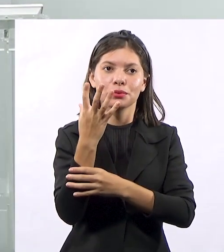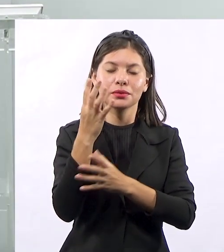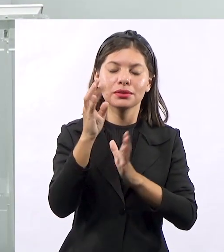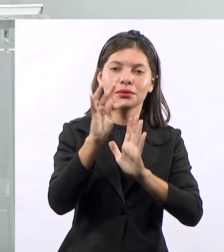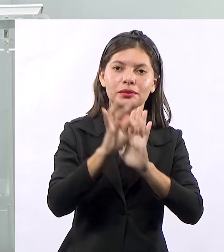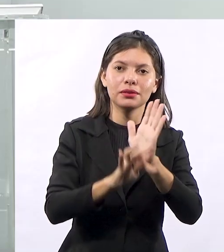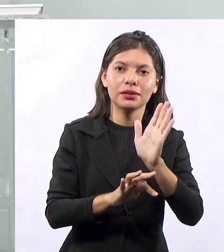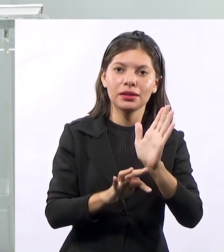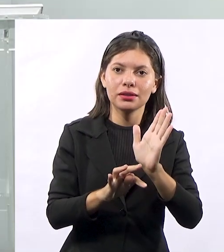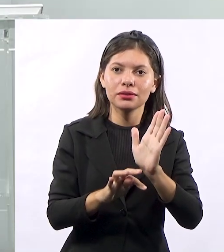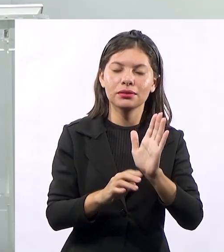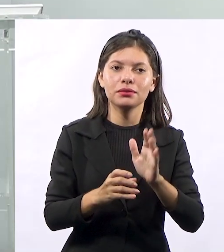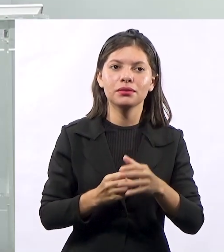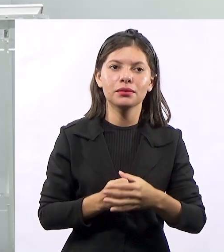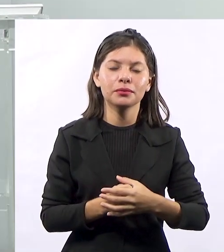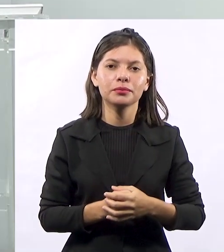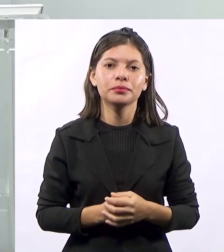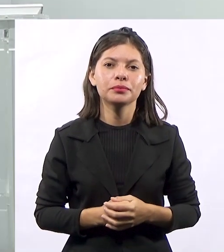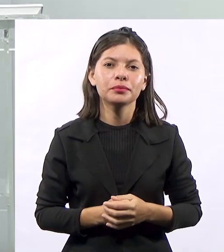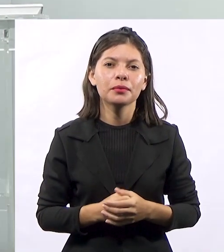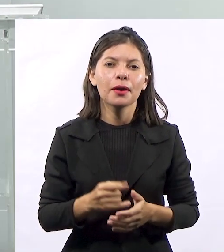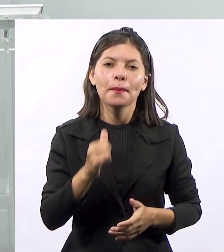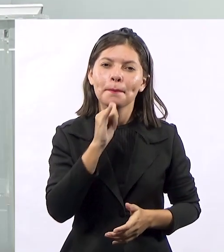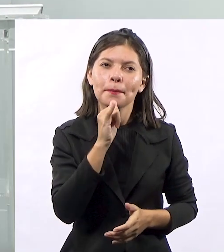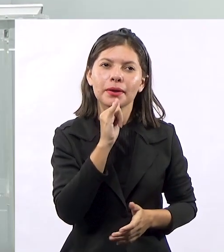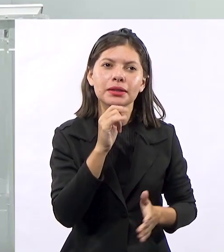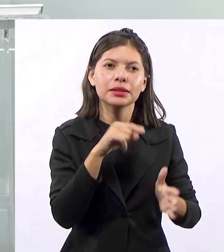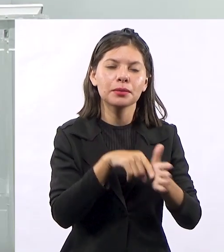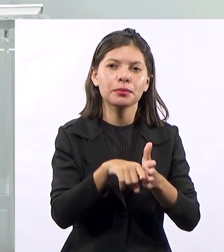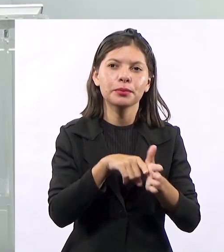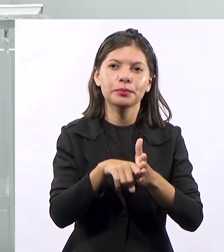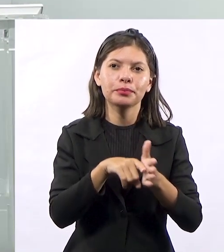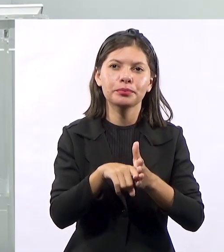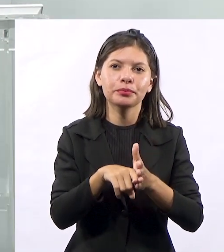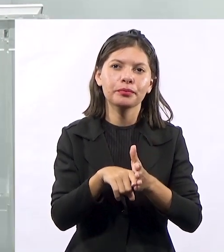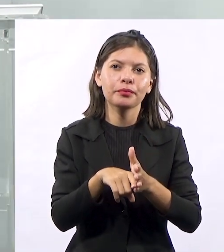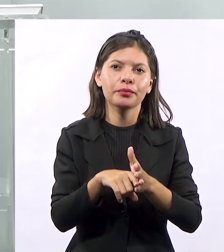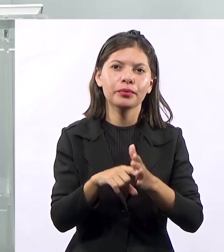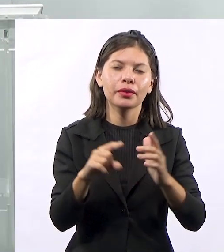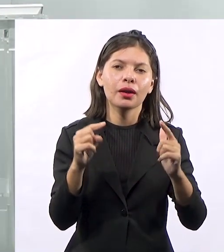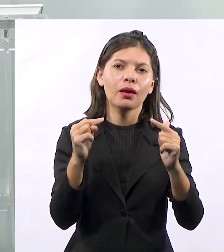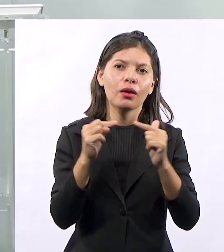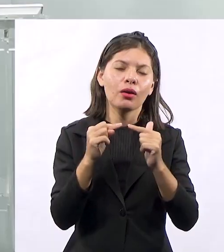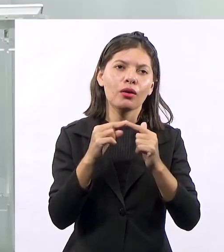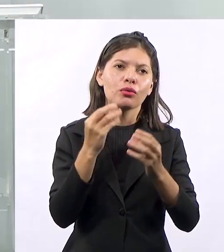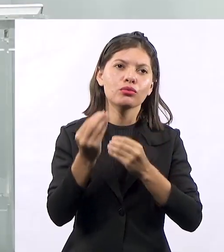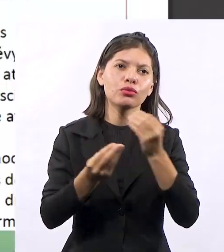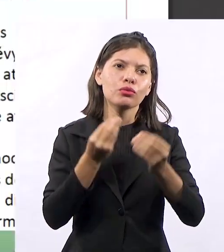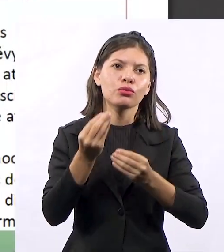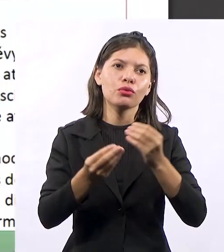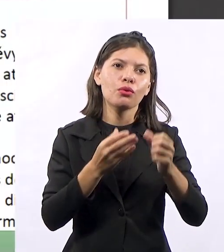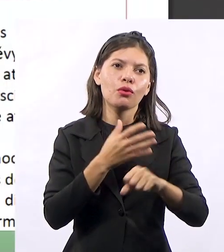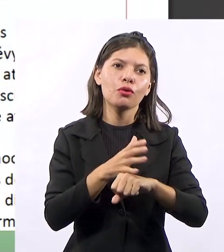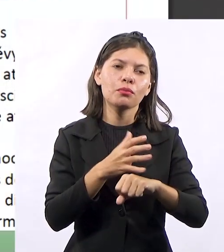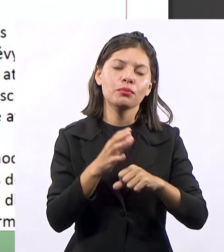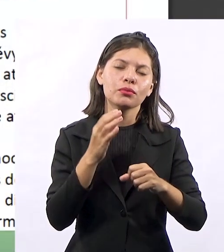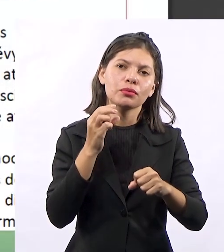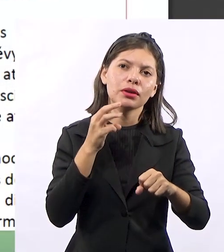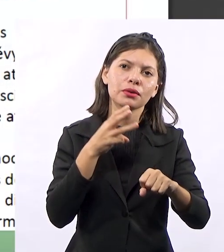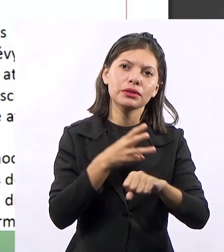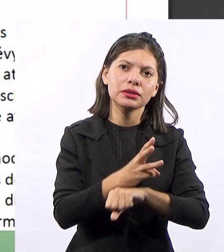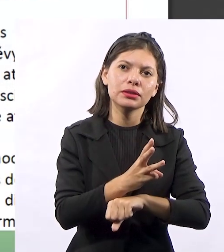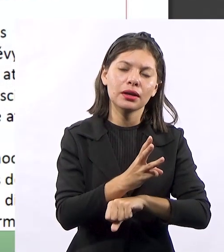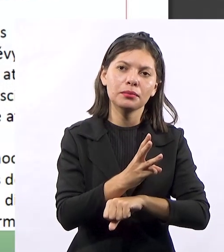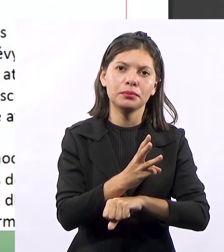vai subsidiar a construção do seu texto. Então, numa pesquisa, eu tenho, por exemplo, em que medida pode se